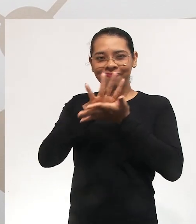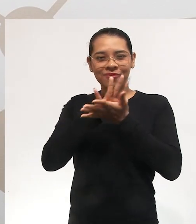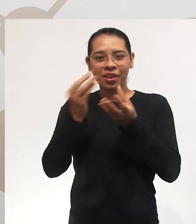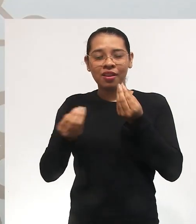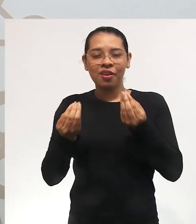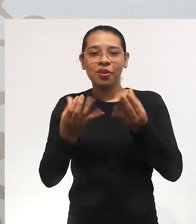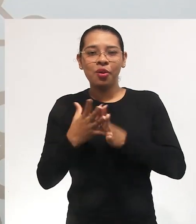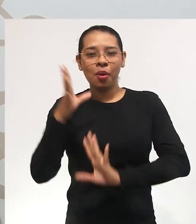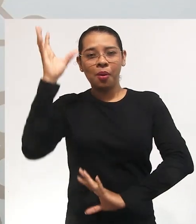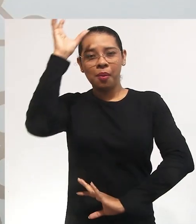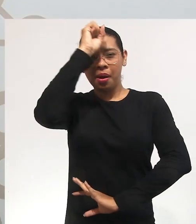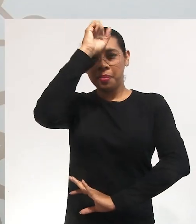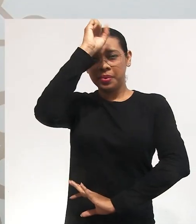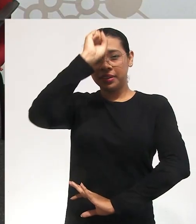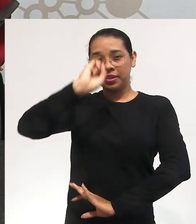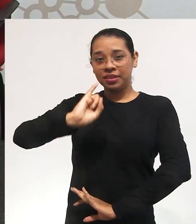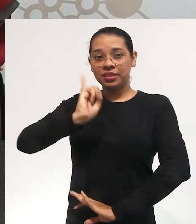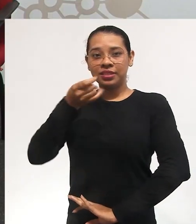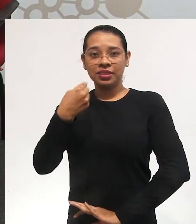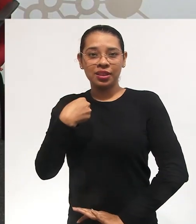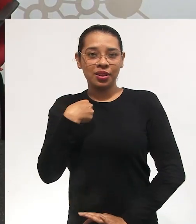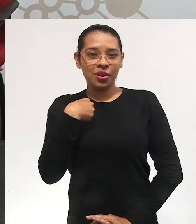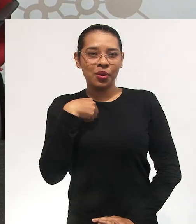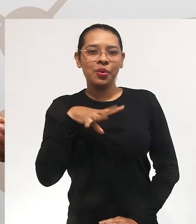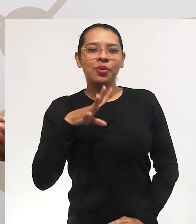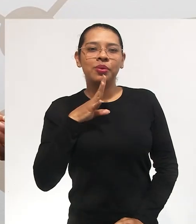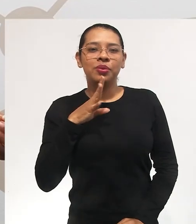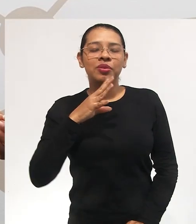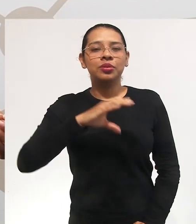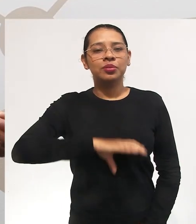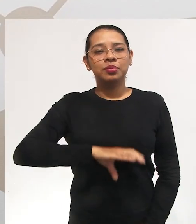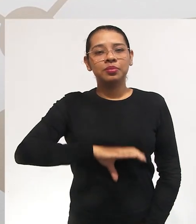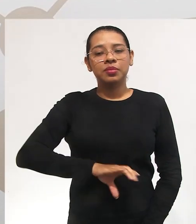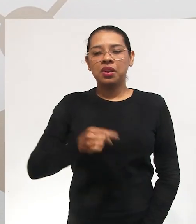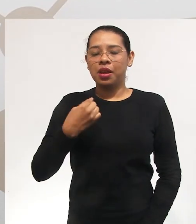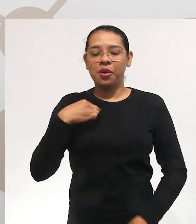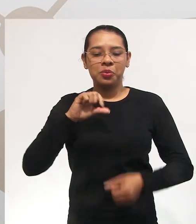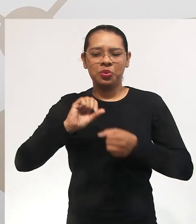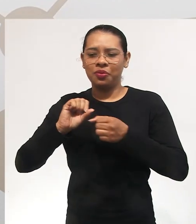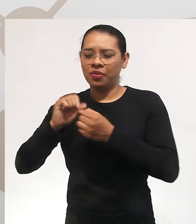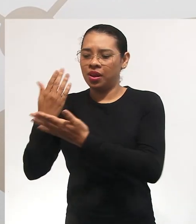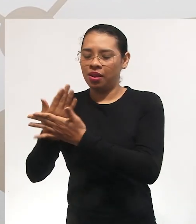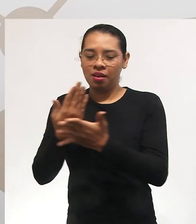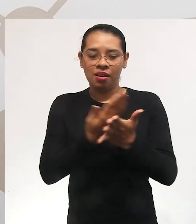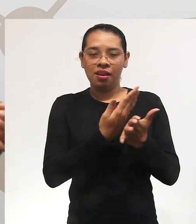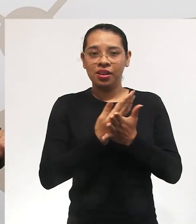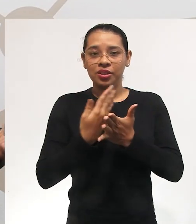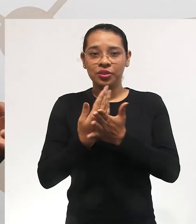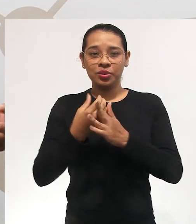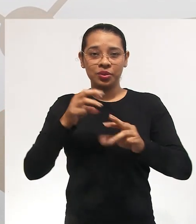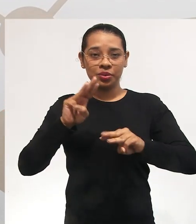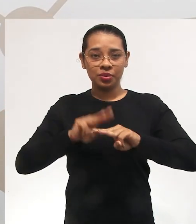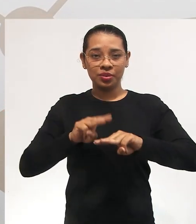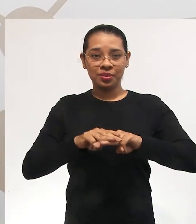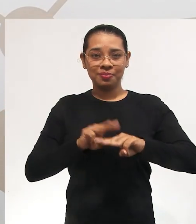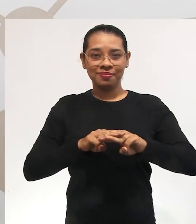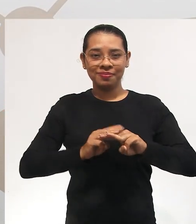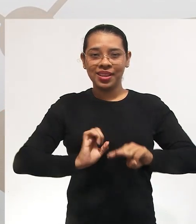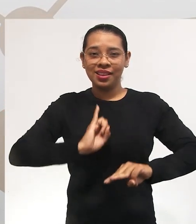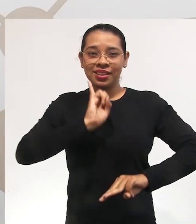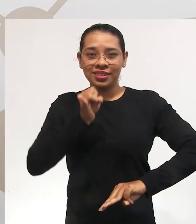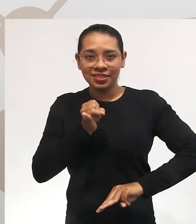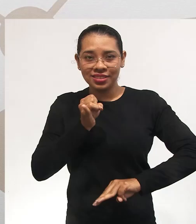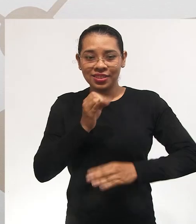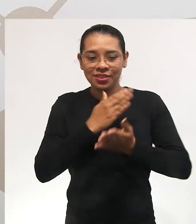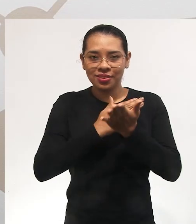língua portuguesa. Verdade. Eu não faço matemática sem a língua portuguesa. Se a língua portuguesa não faz o